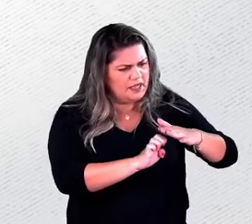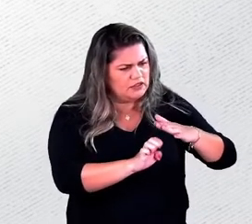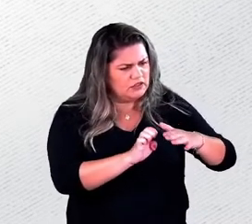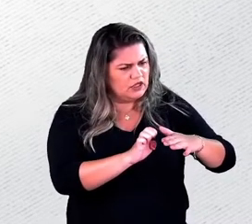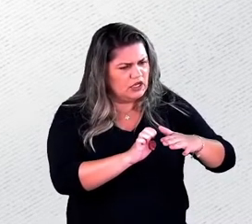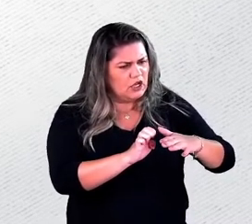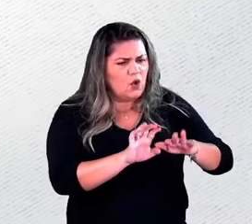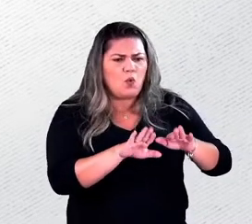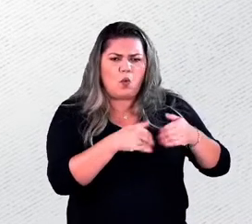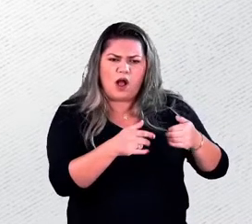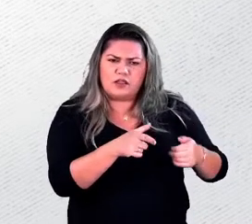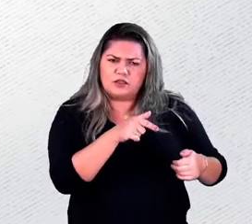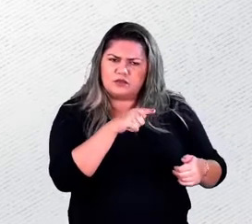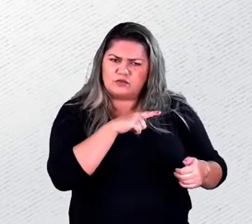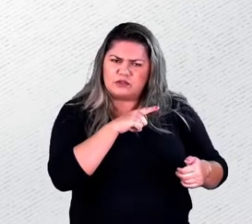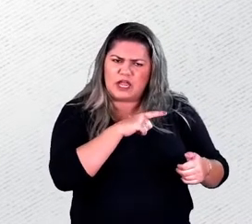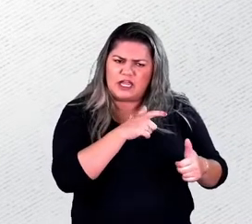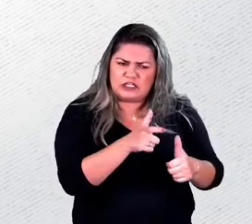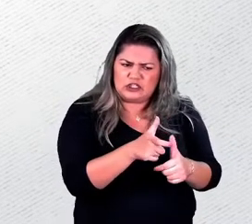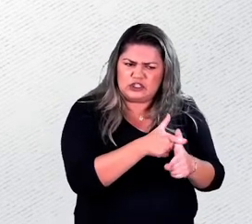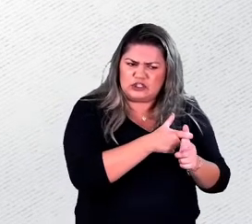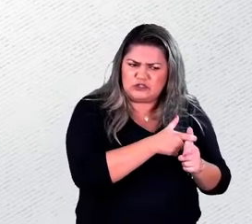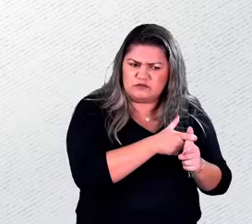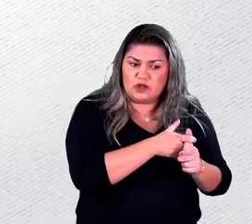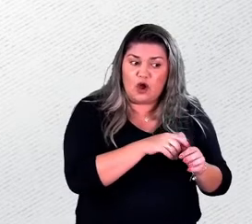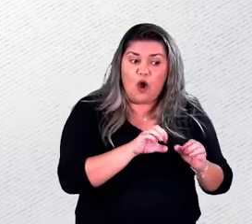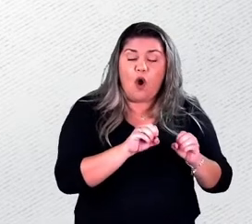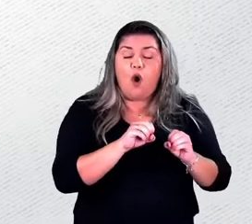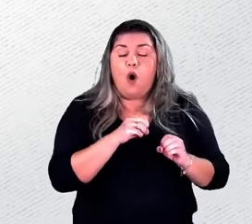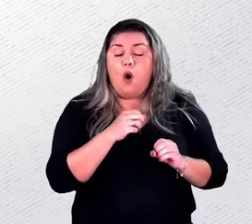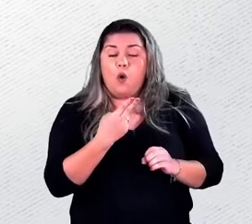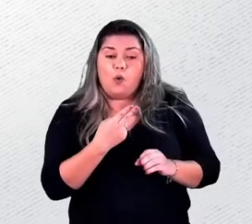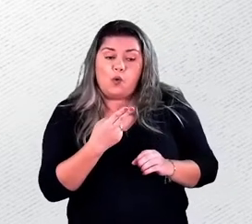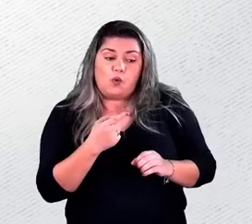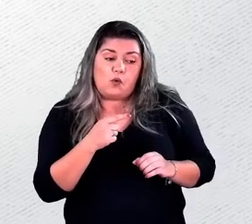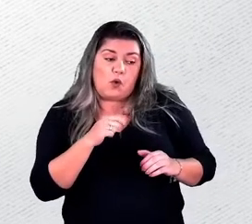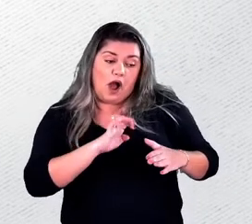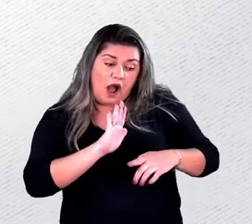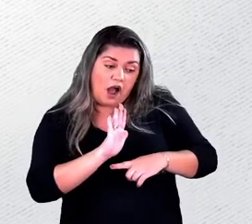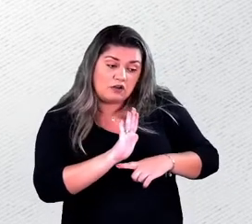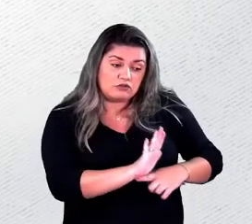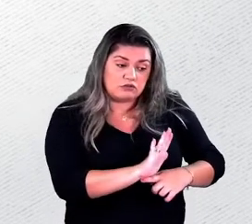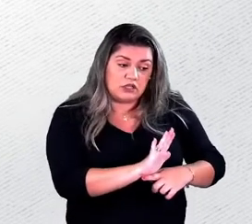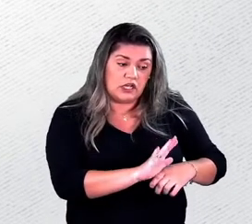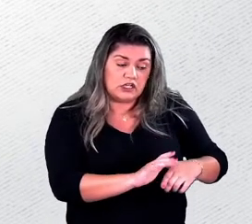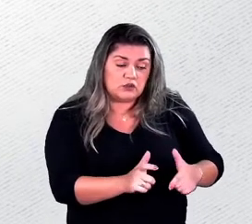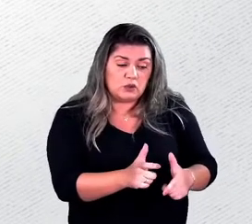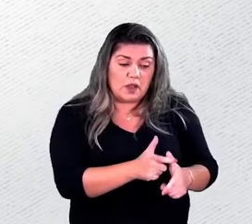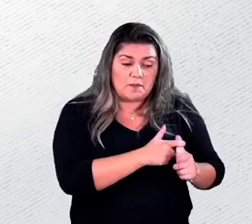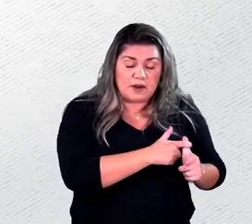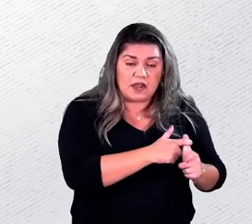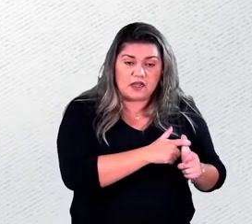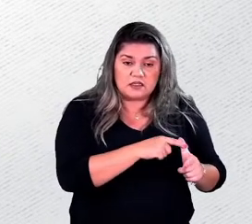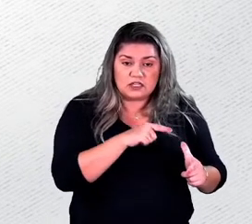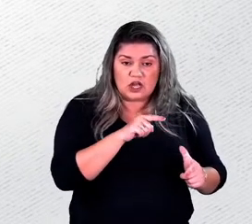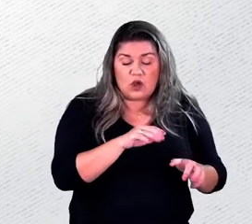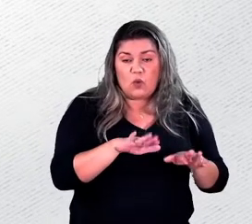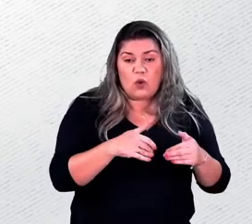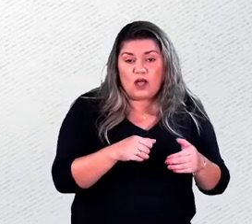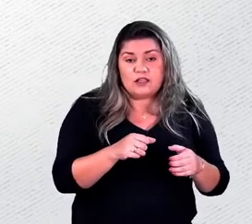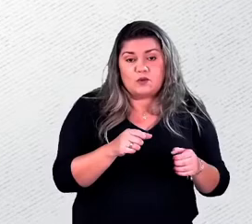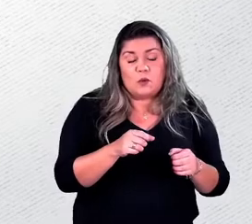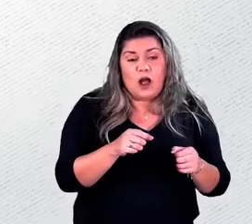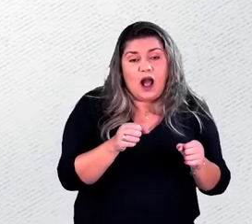ferramentas apresentadas pela lei seja puxou a liquidação fazendo-se a realocação seus ativos para outras cadeias produtivas